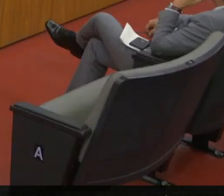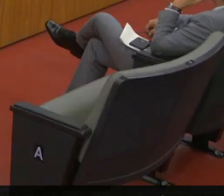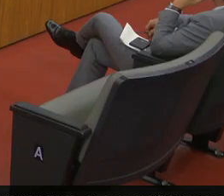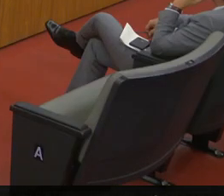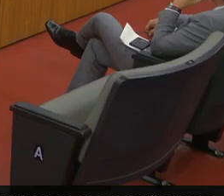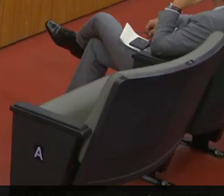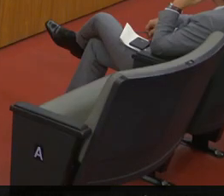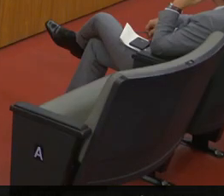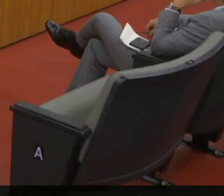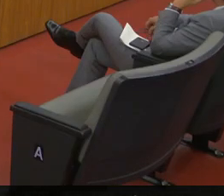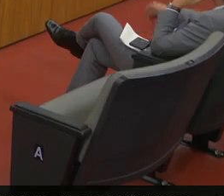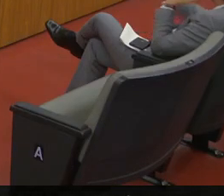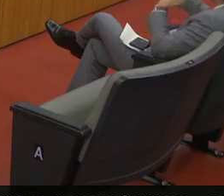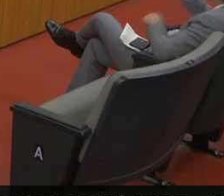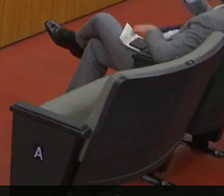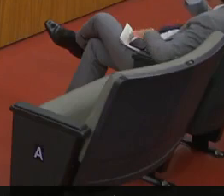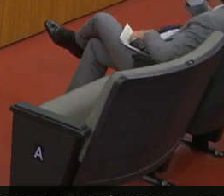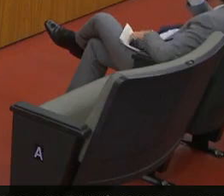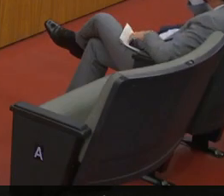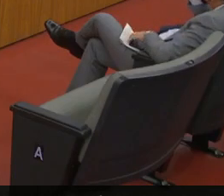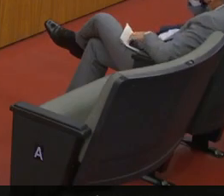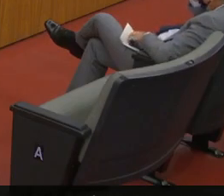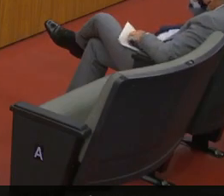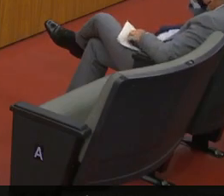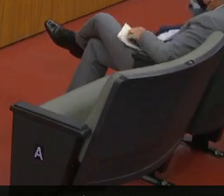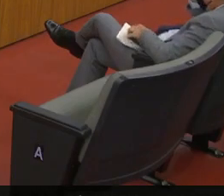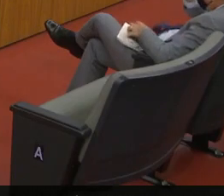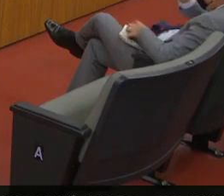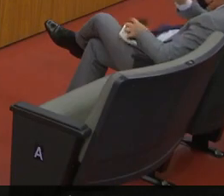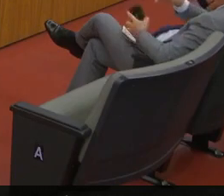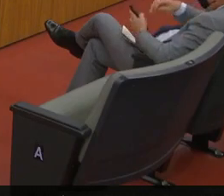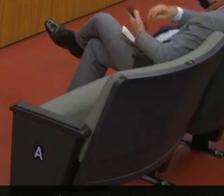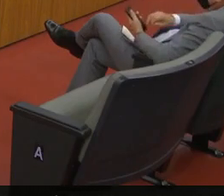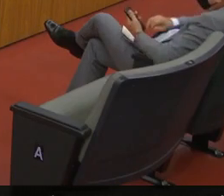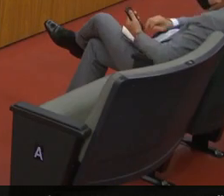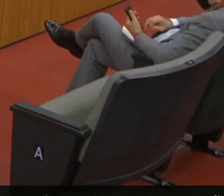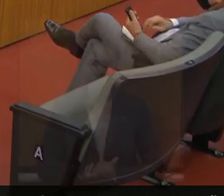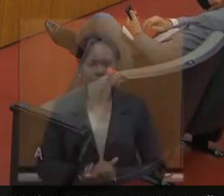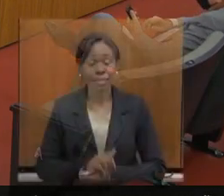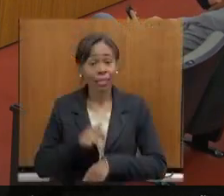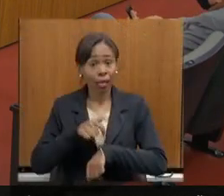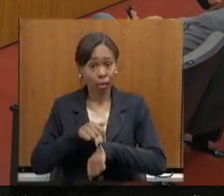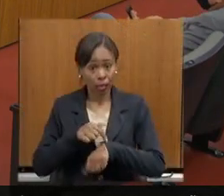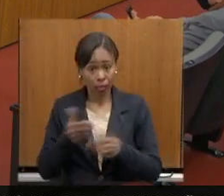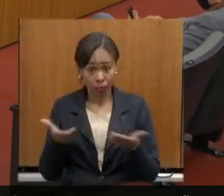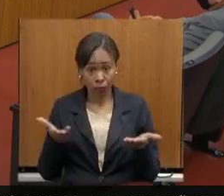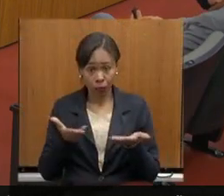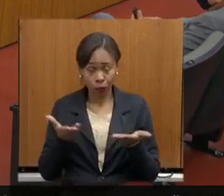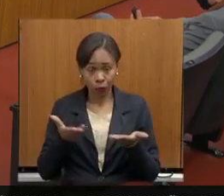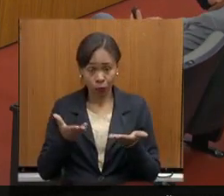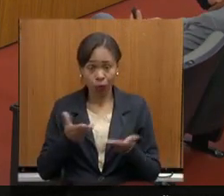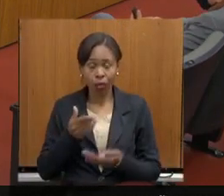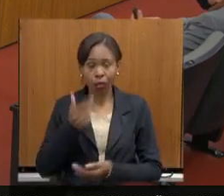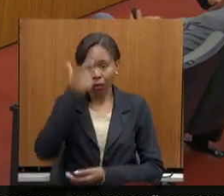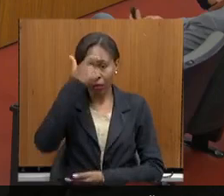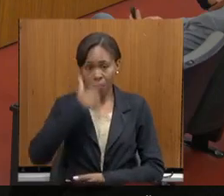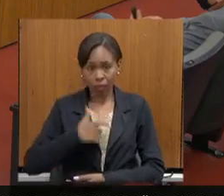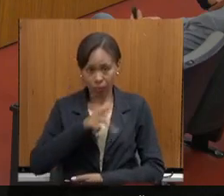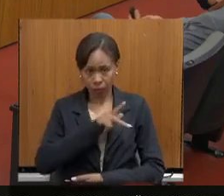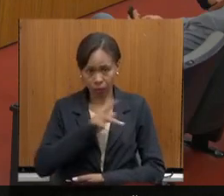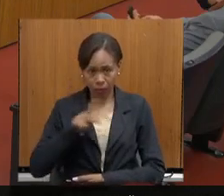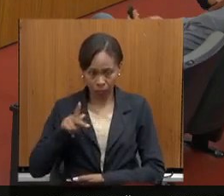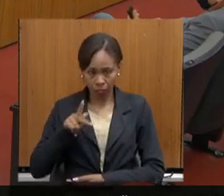vem trazendo para o nosso estado de Minas Gerais e e nesse momento a presidência